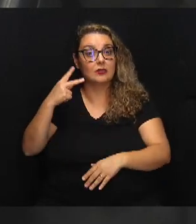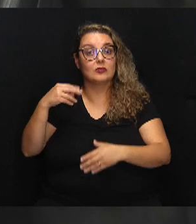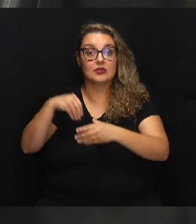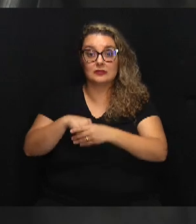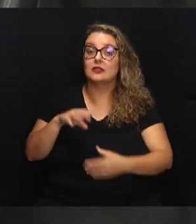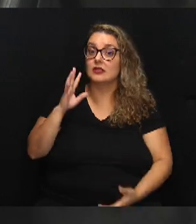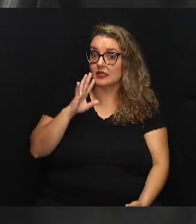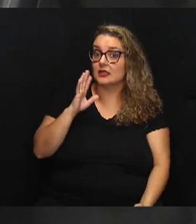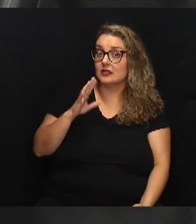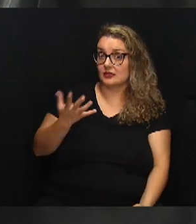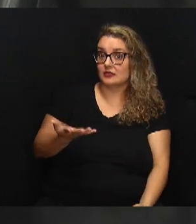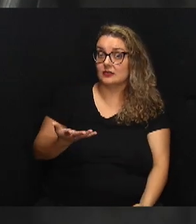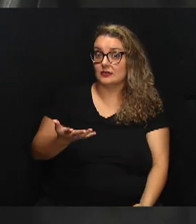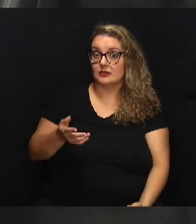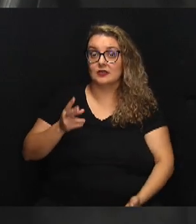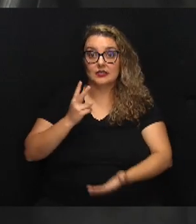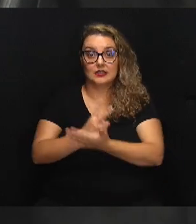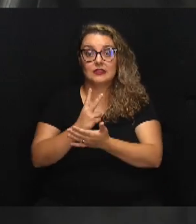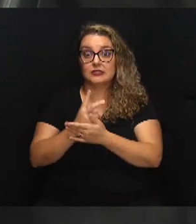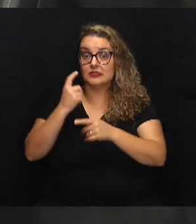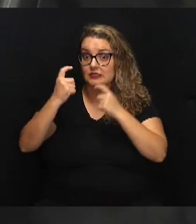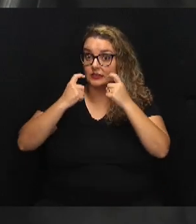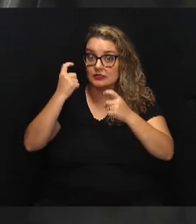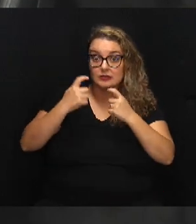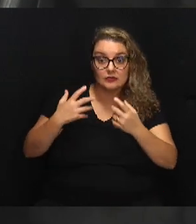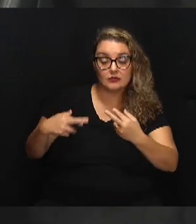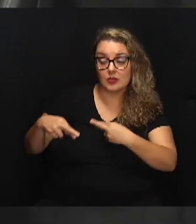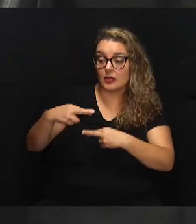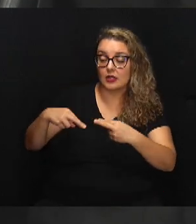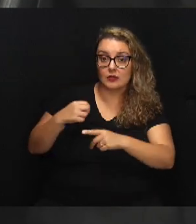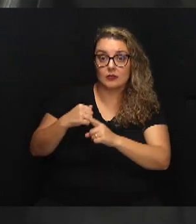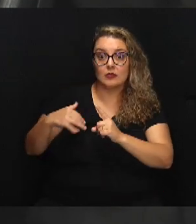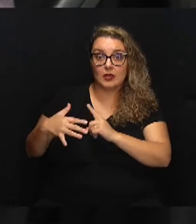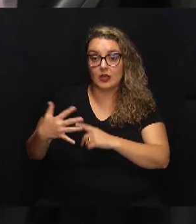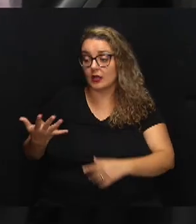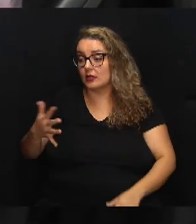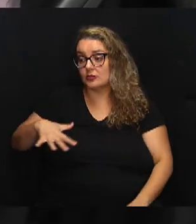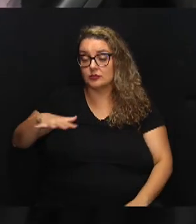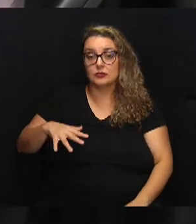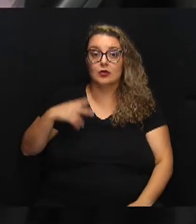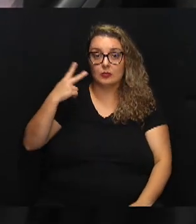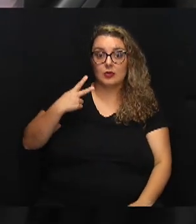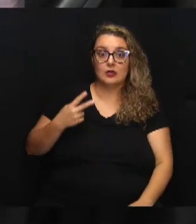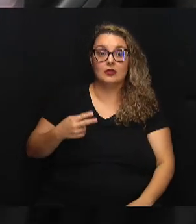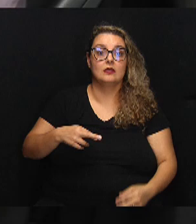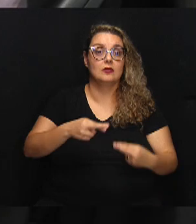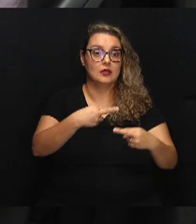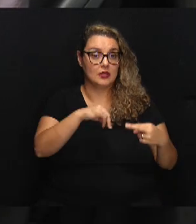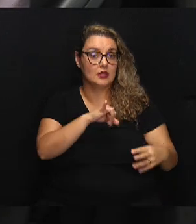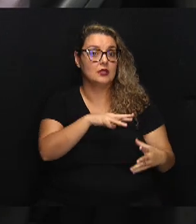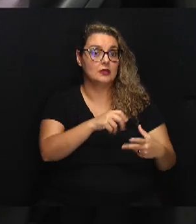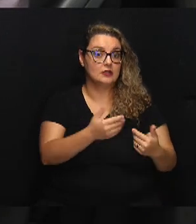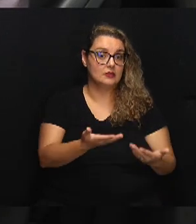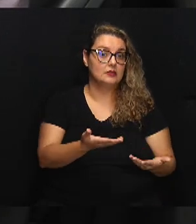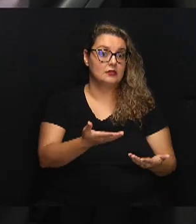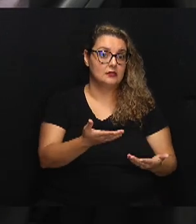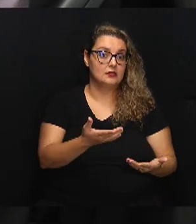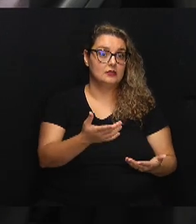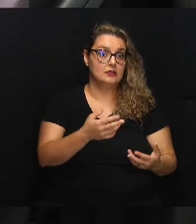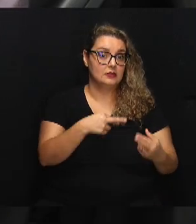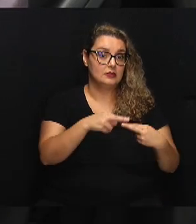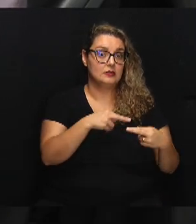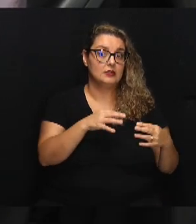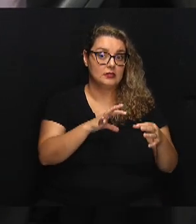legal, ele é sempre muito preocupado com isso. Tanto que foi fazer relações internacionais, né? Que tem tudo a